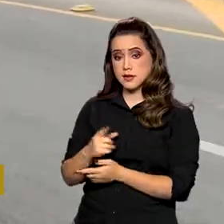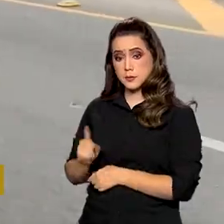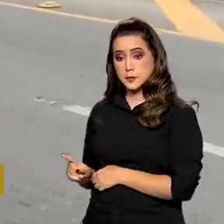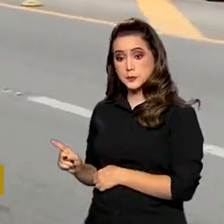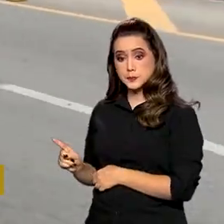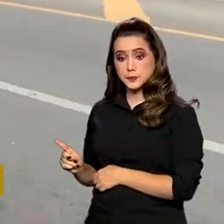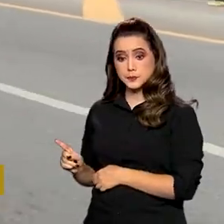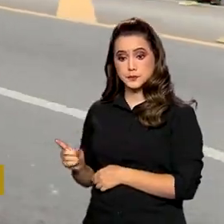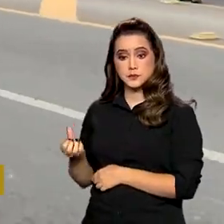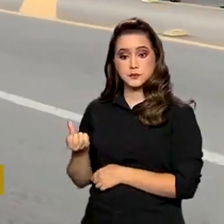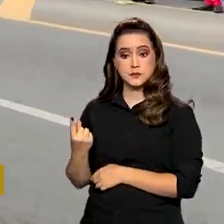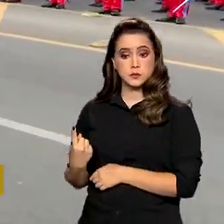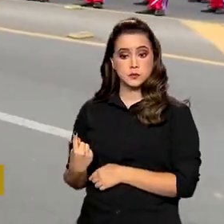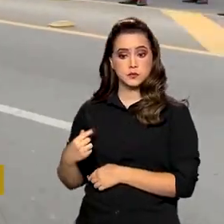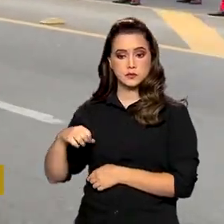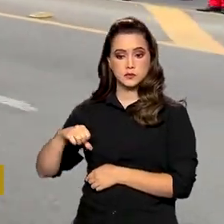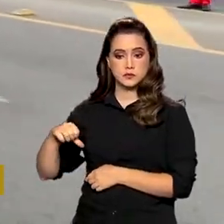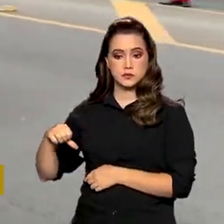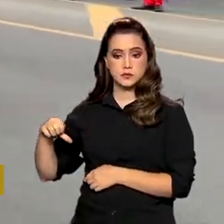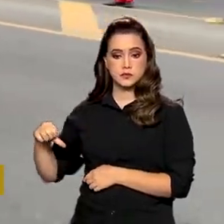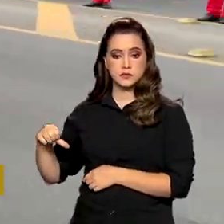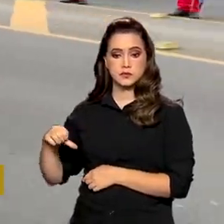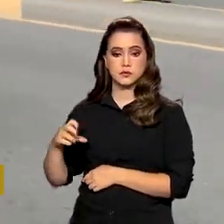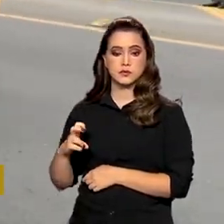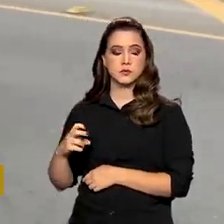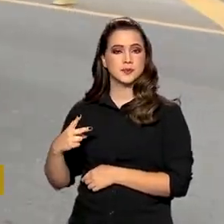Participação pelo 61 Brasília,